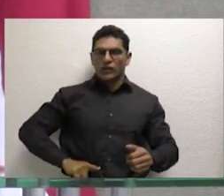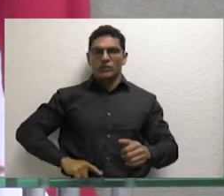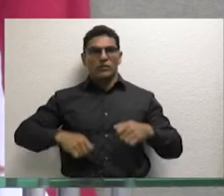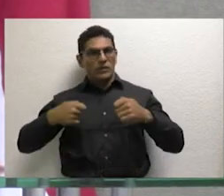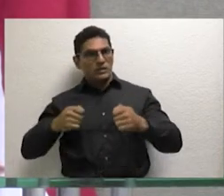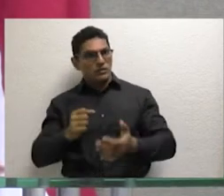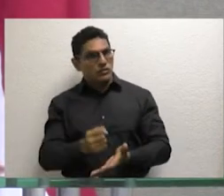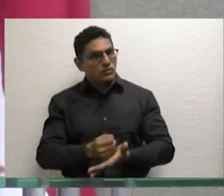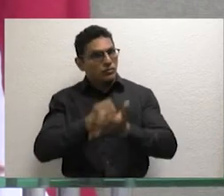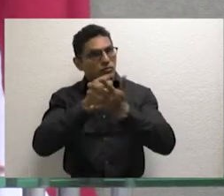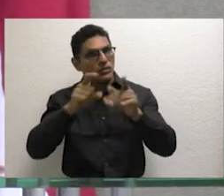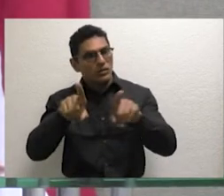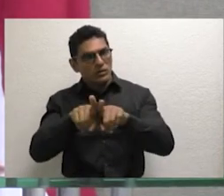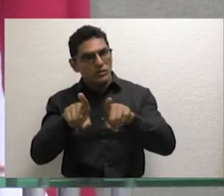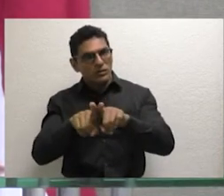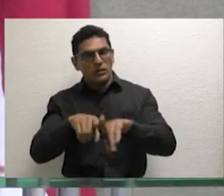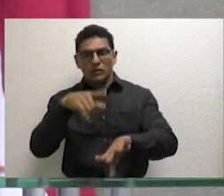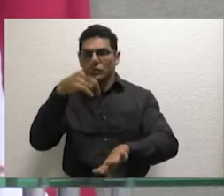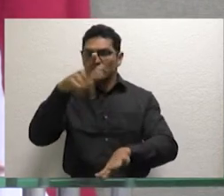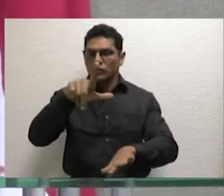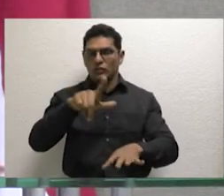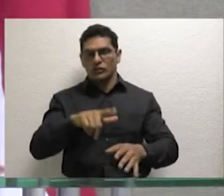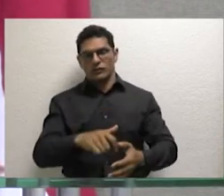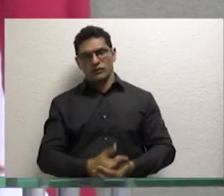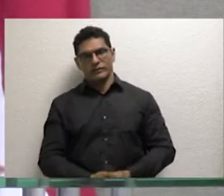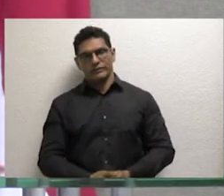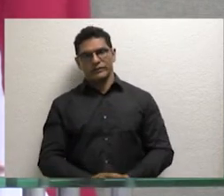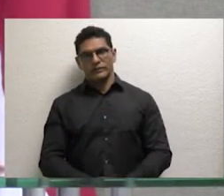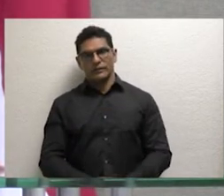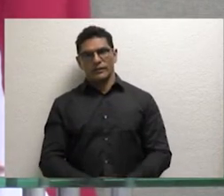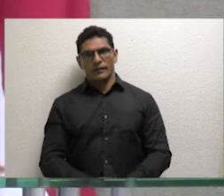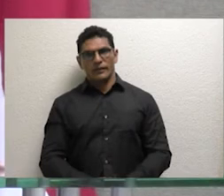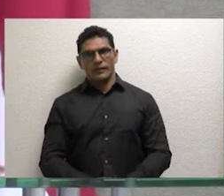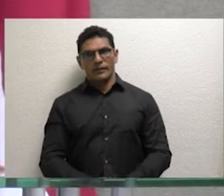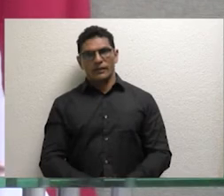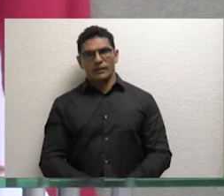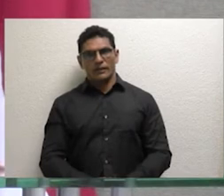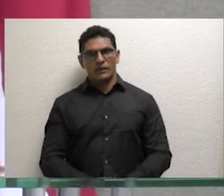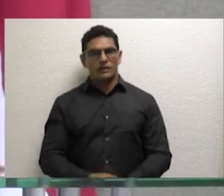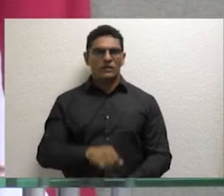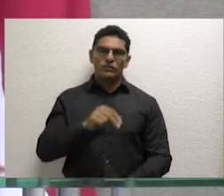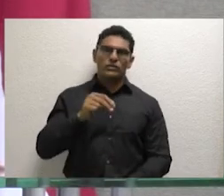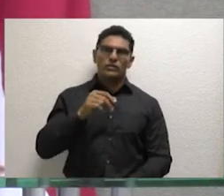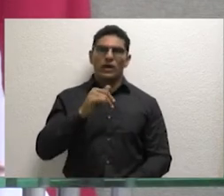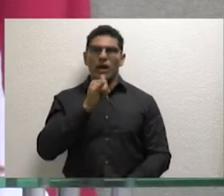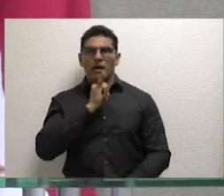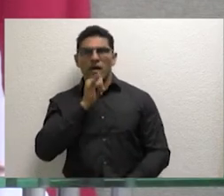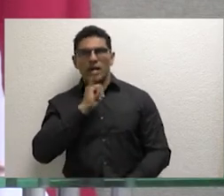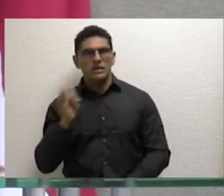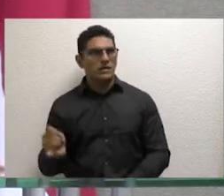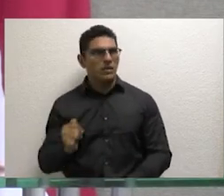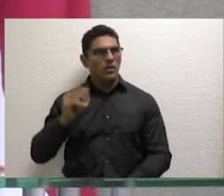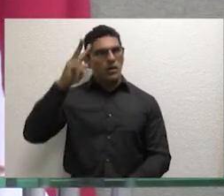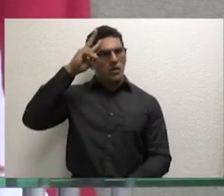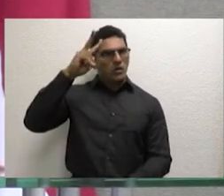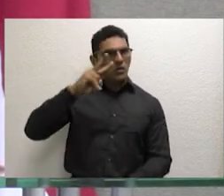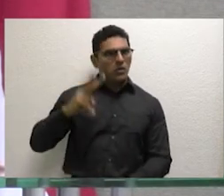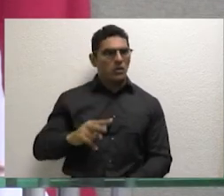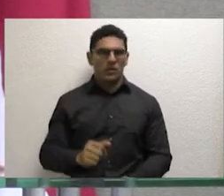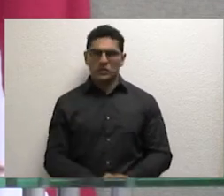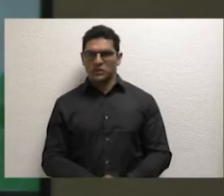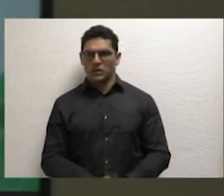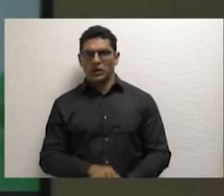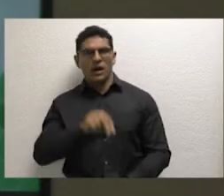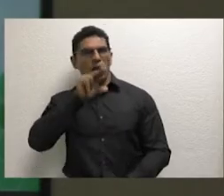tributária de novo nós não somos o patinho feio dessa história não ninguém aqui está com o pires na mão pedindo